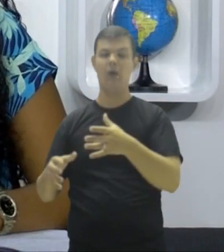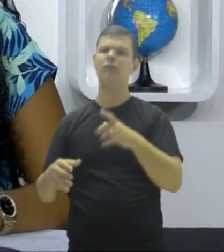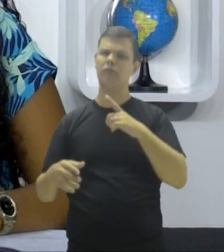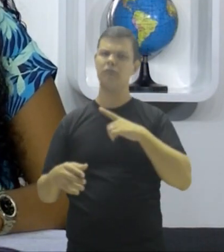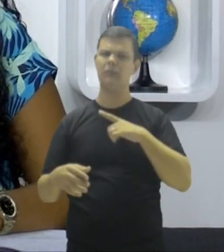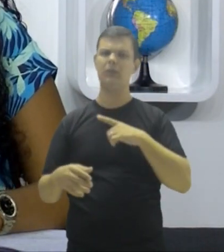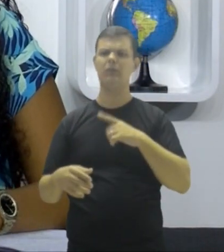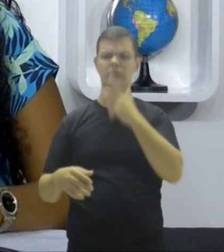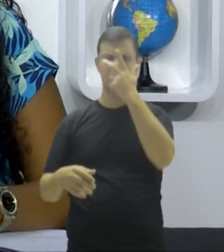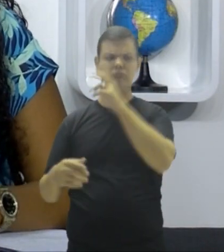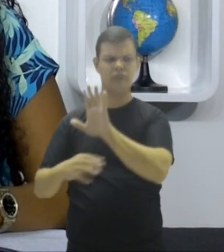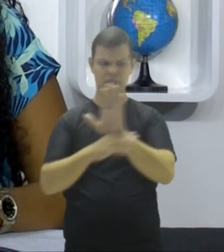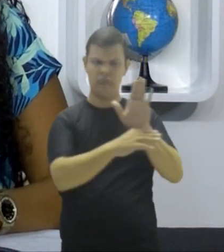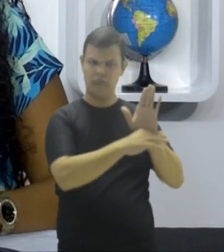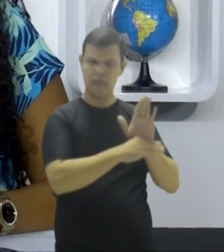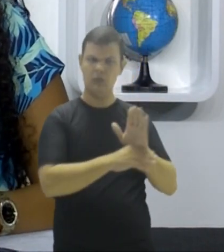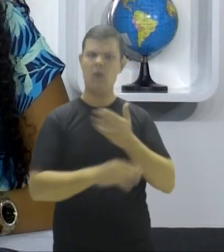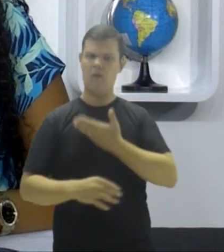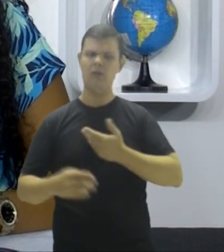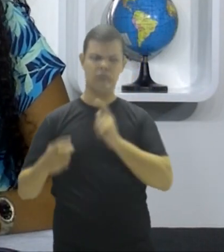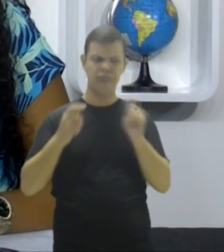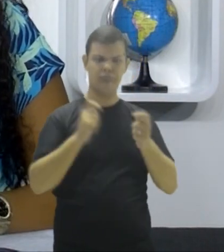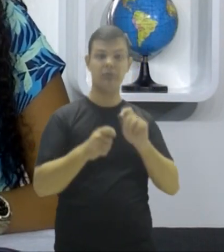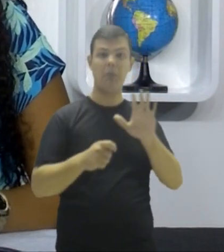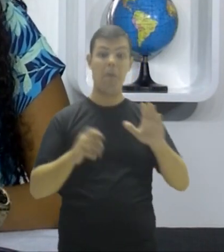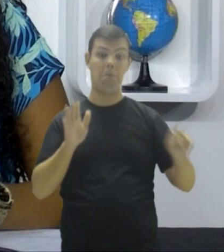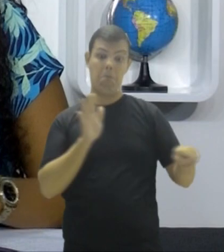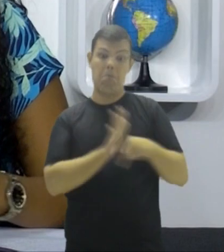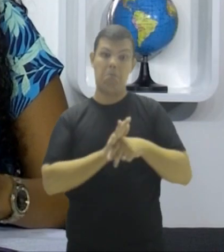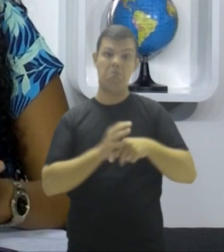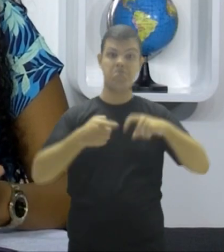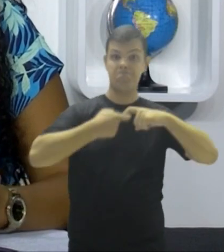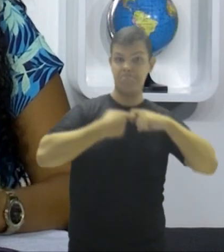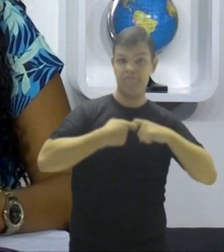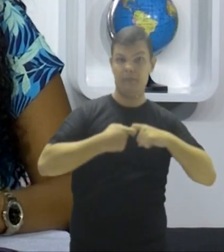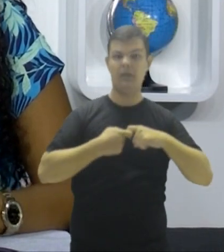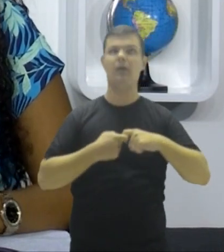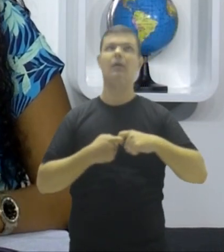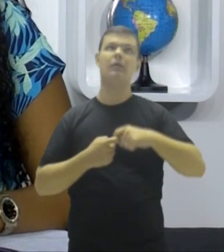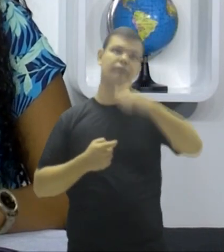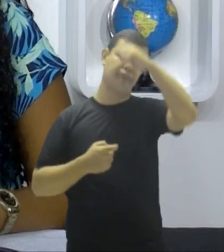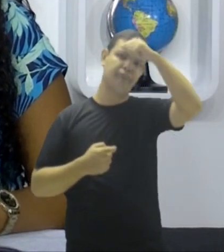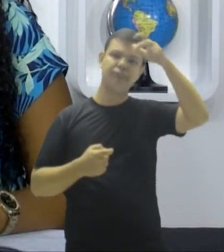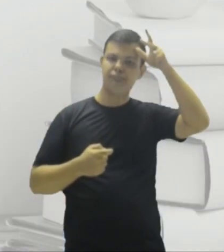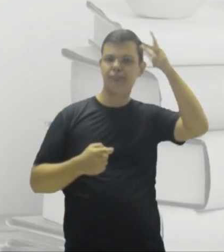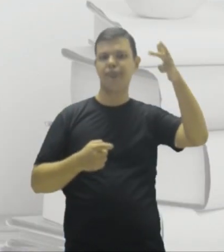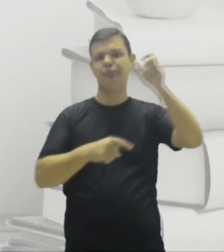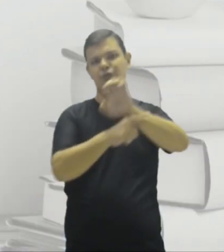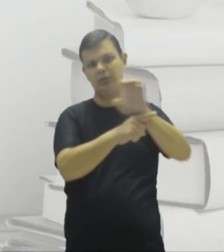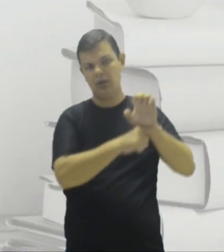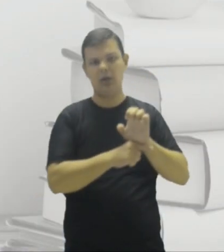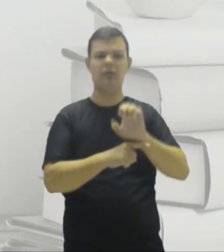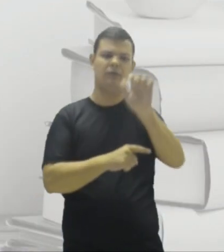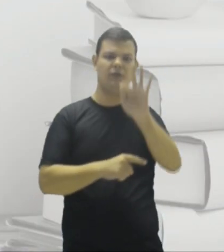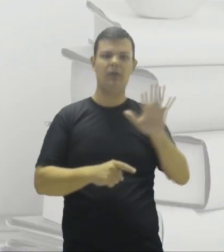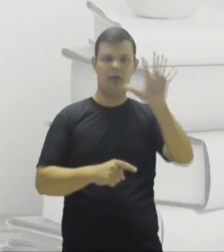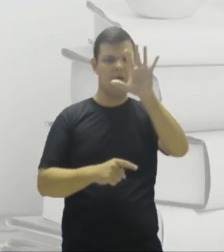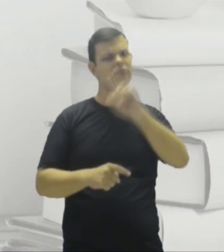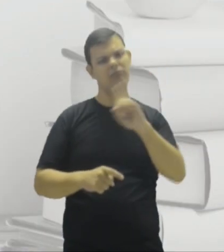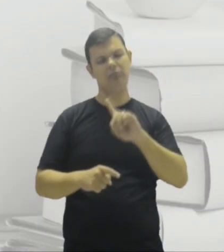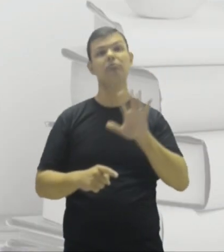recebem recursos públicos, mas não são órgãos dos estados, nem do município, nem federal, nem estadual, mas são